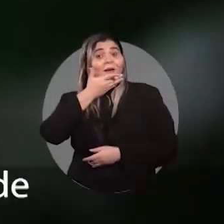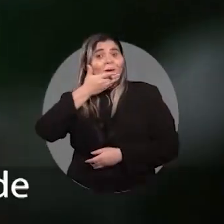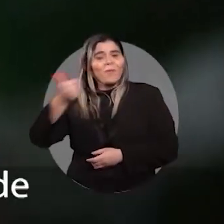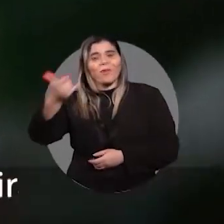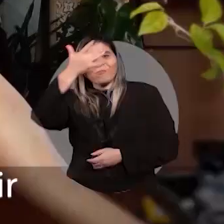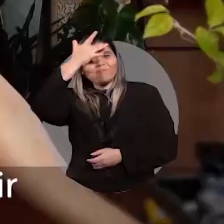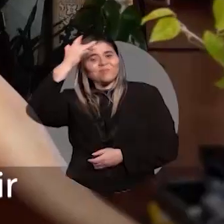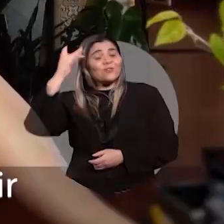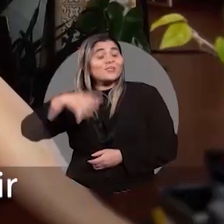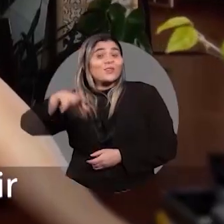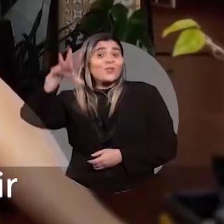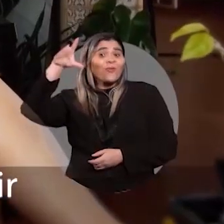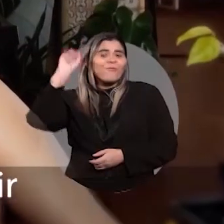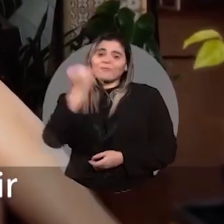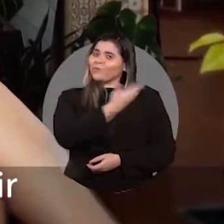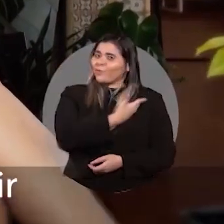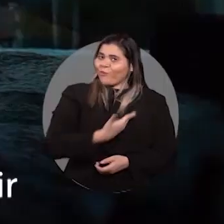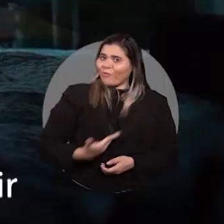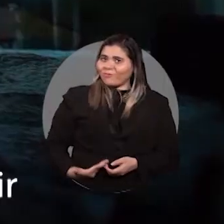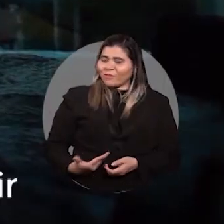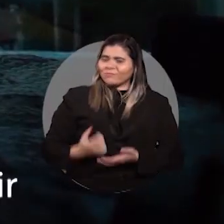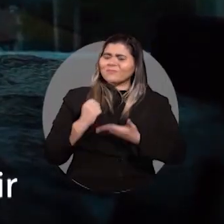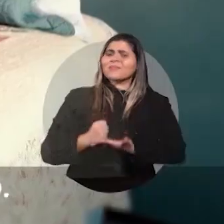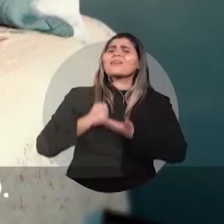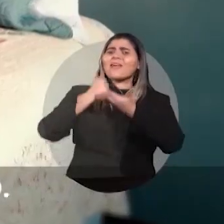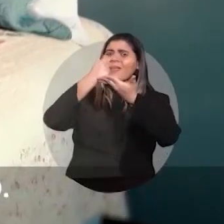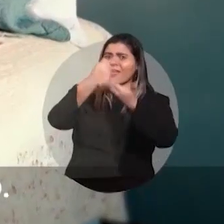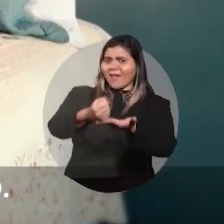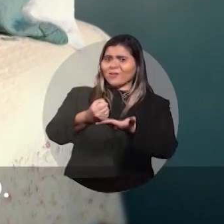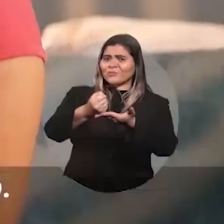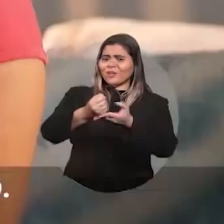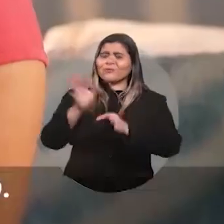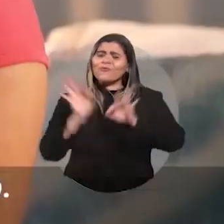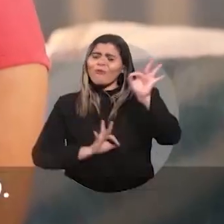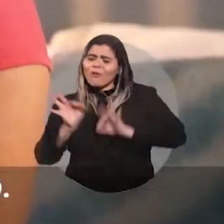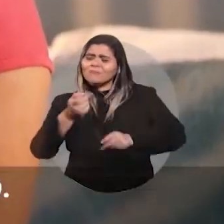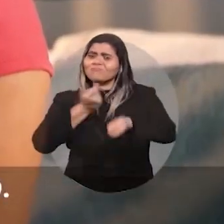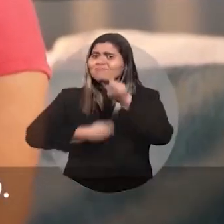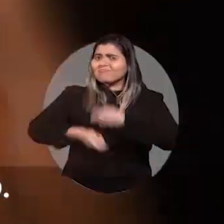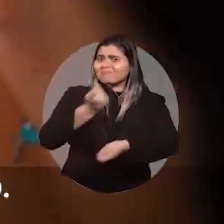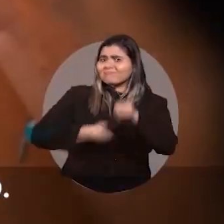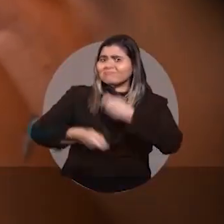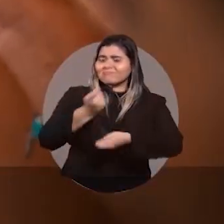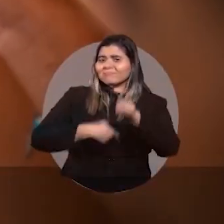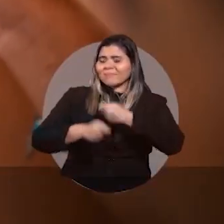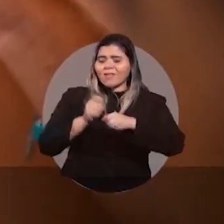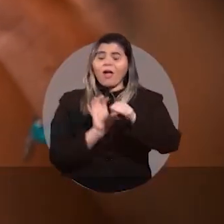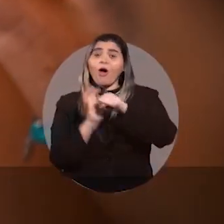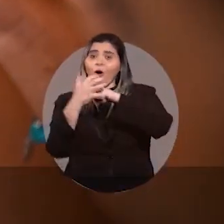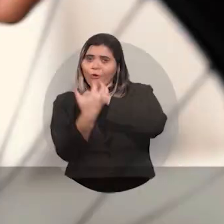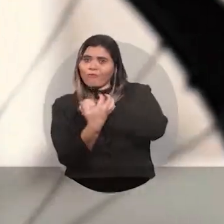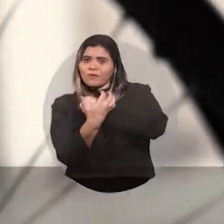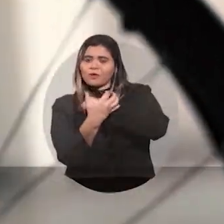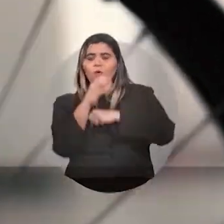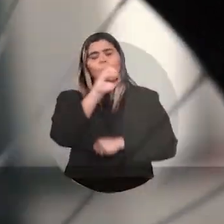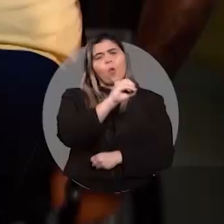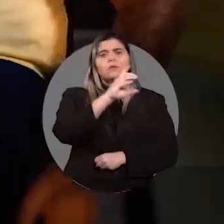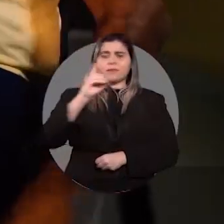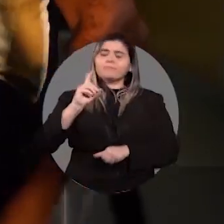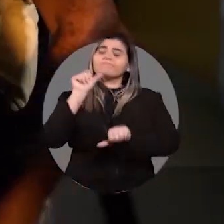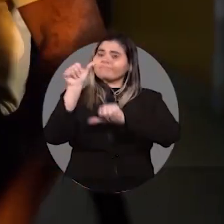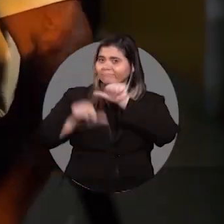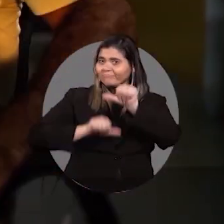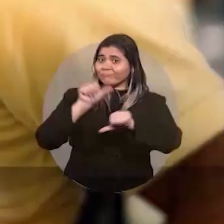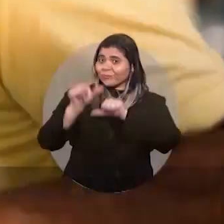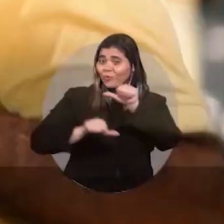é a melhor maneira de a população ser ouvida pelo governo e de influir na tomada de decisões no orçamento da gestão. Por conta da pandemia da Covid-19,